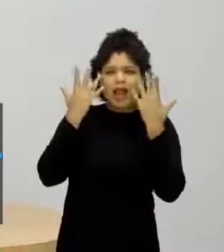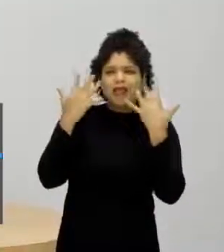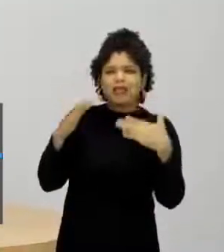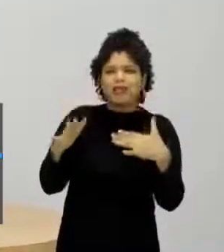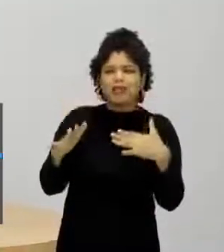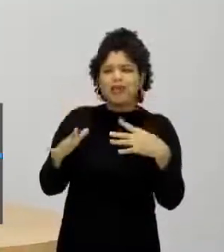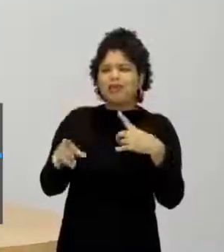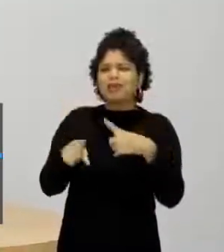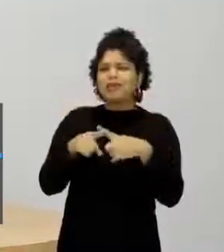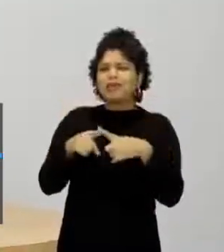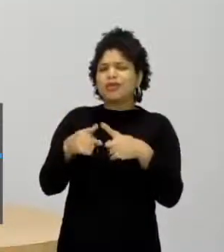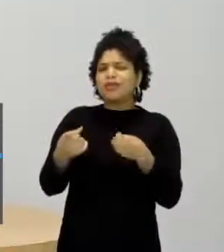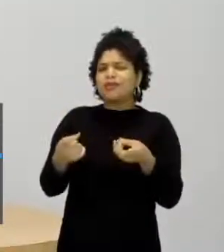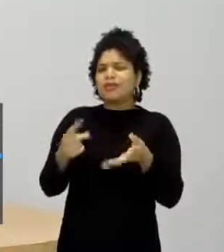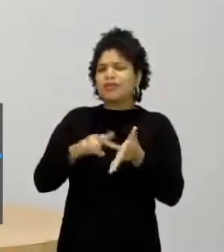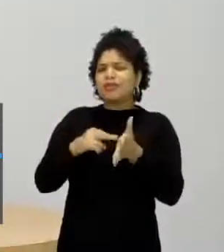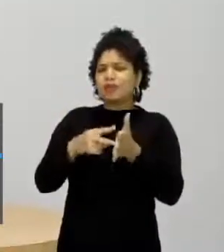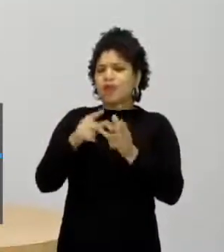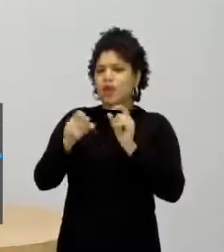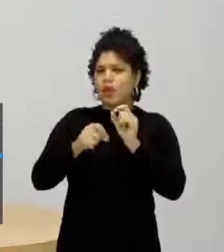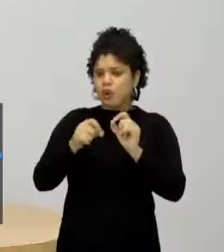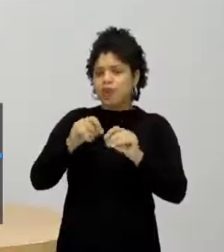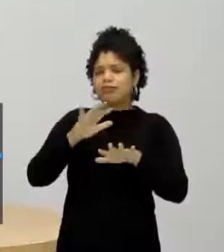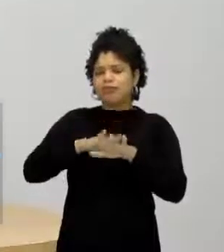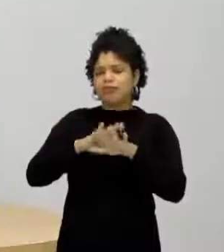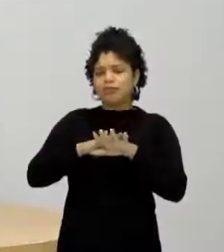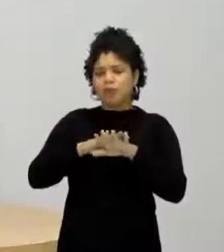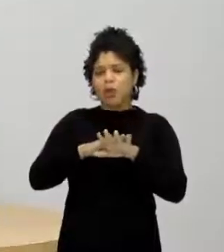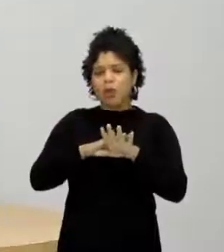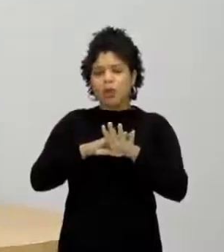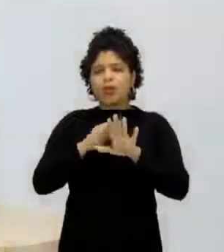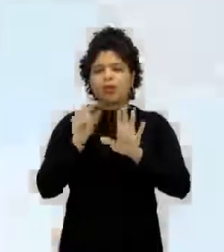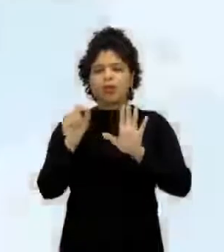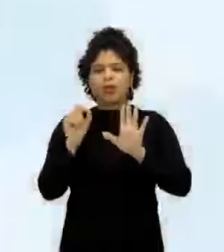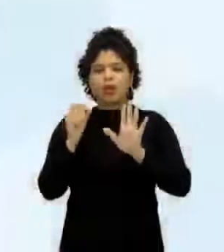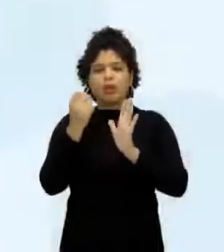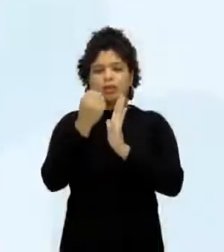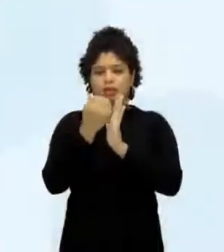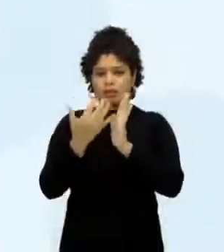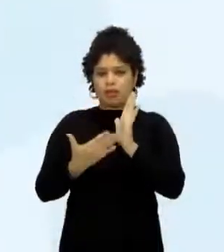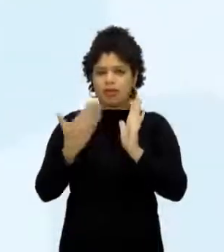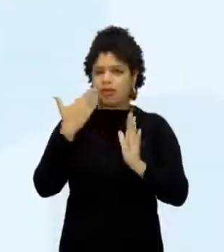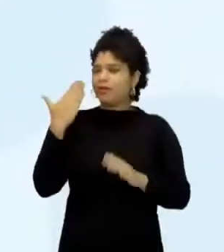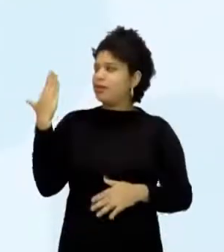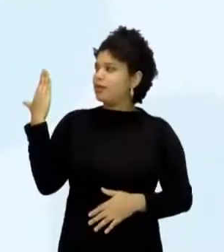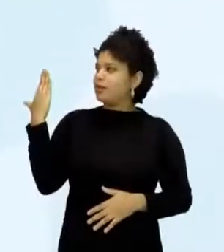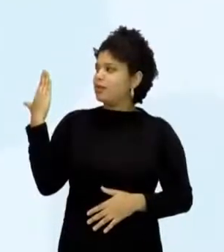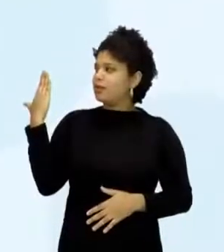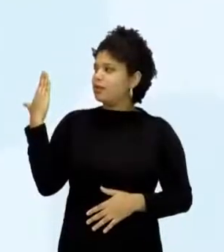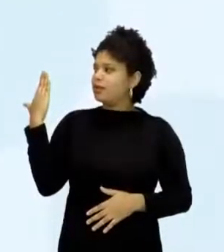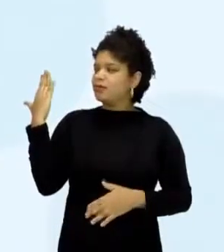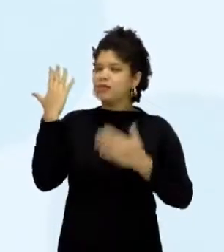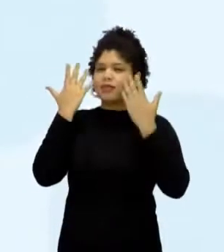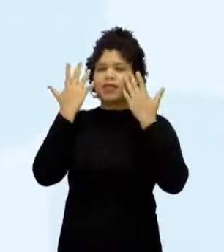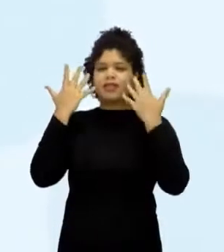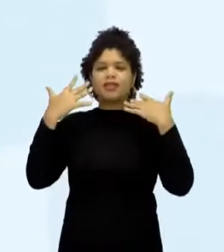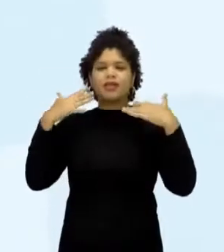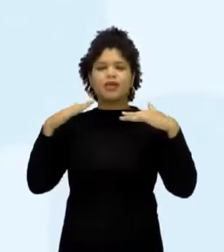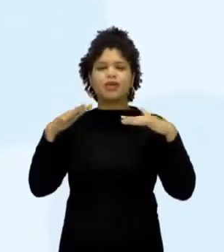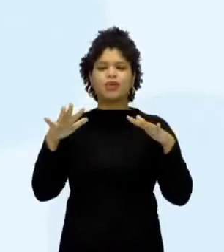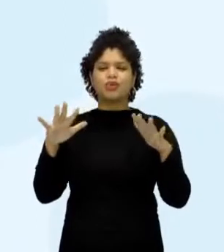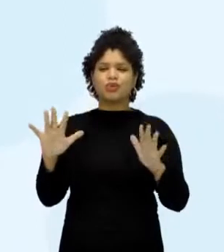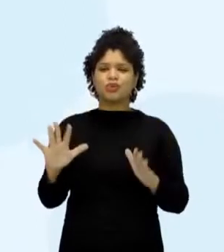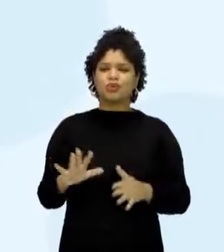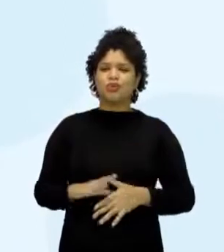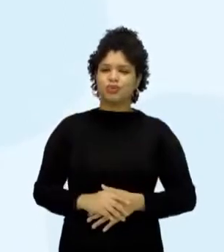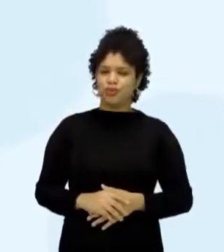está falando, né? O que seria, então, a teoria da seleção natural? Então, aí para vocês na tela, quando a gente fala da seleção natural,